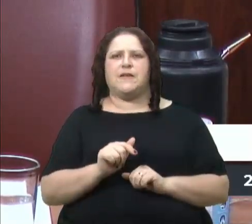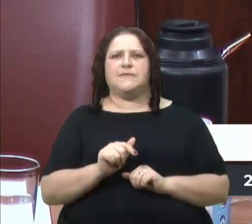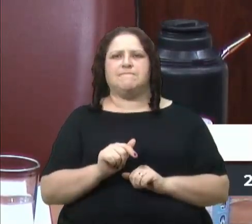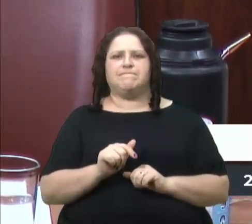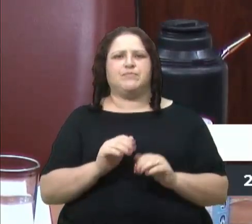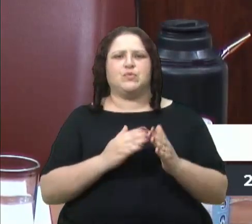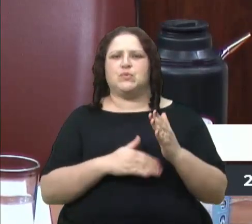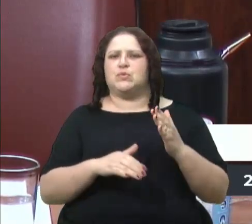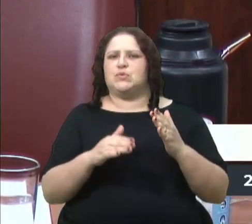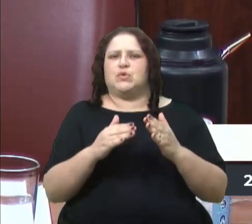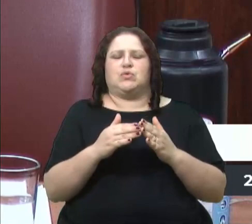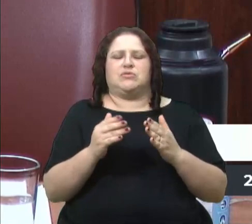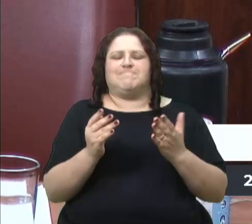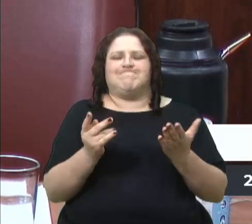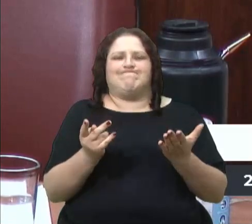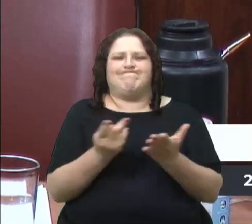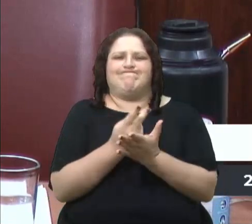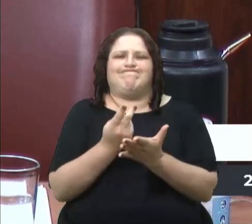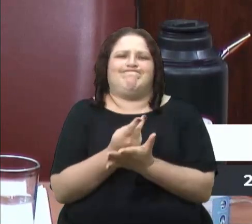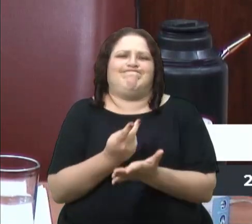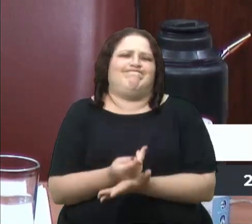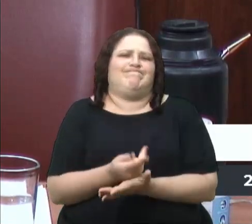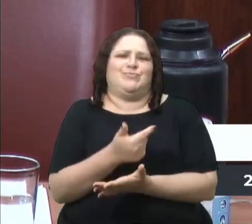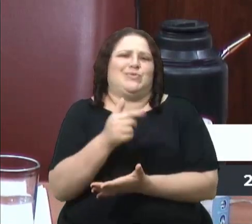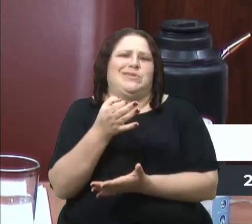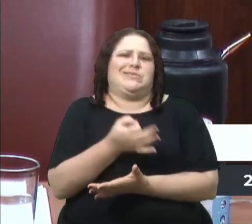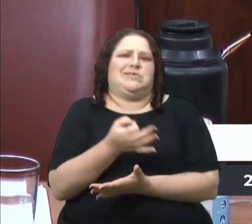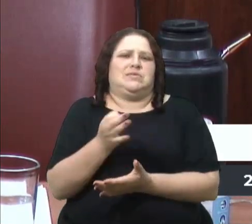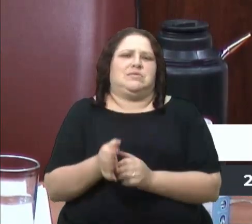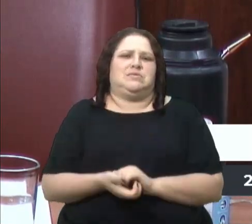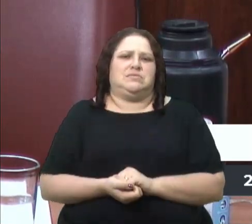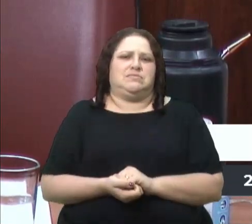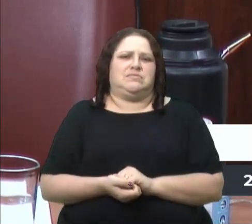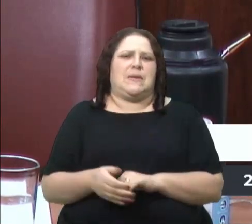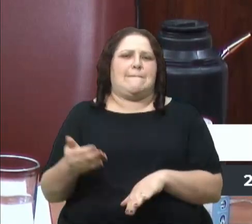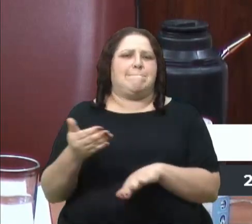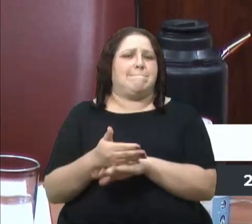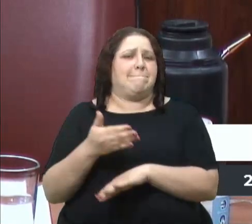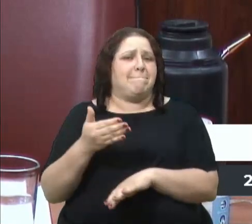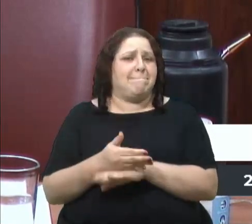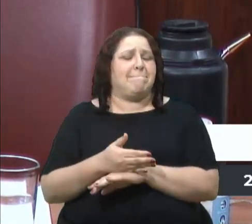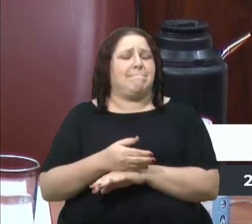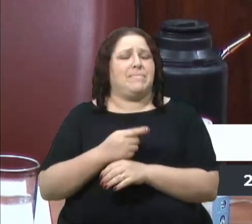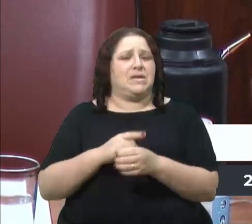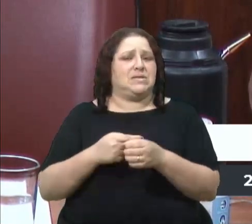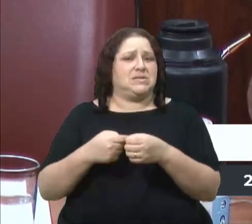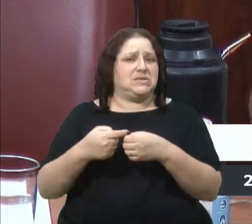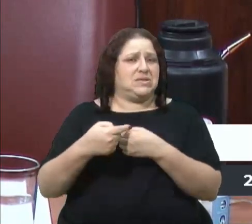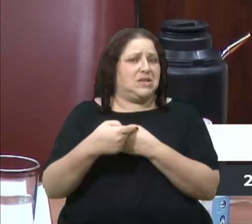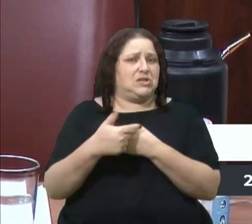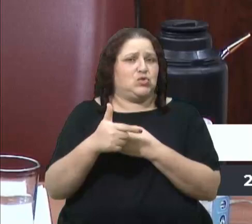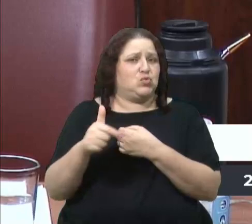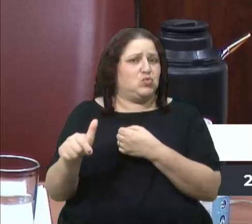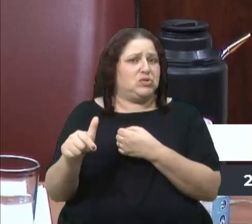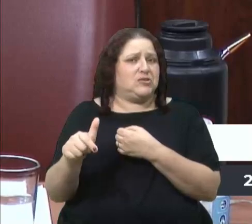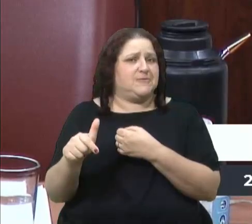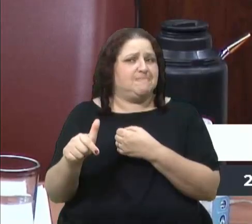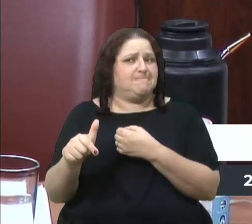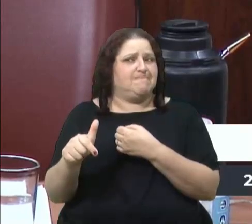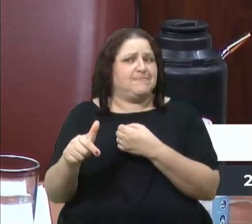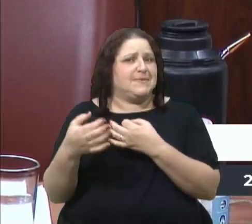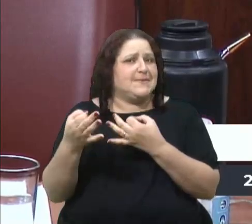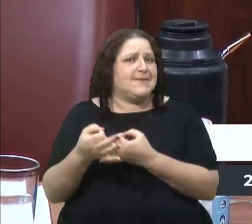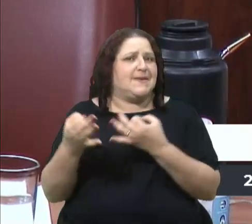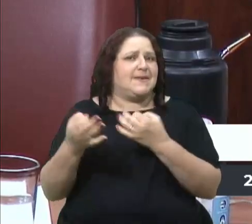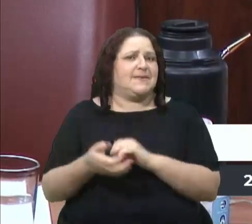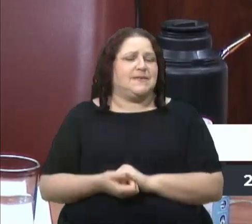todo atravessado. Todo atravessado. A participação dos municípios não foi oportuna, né,